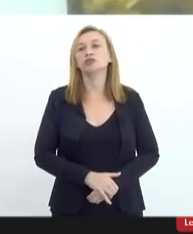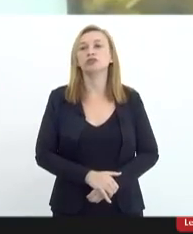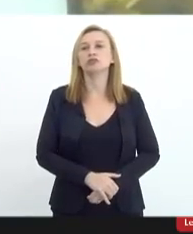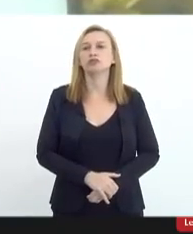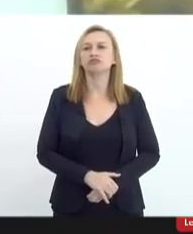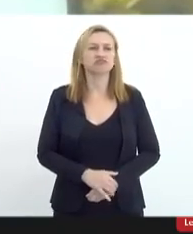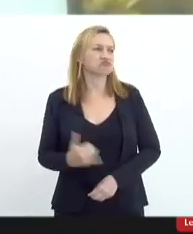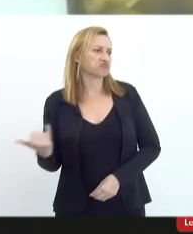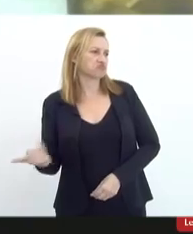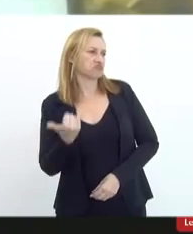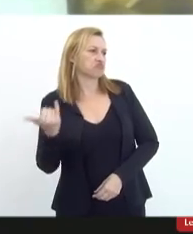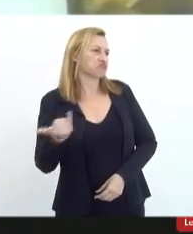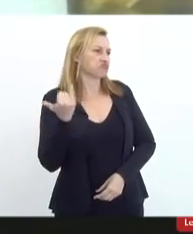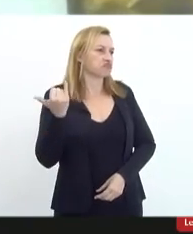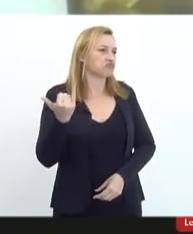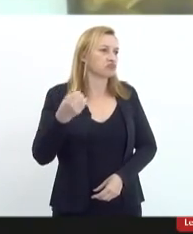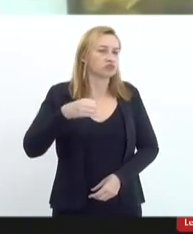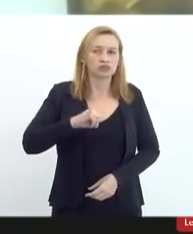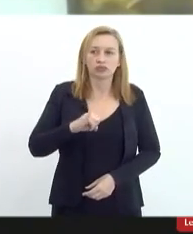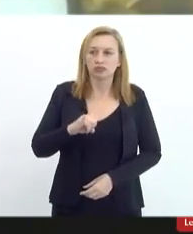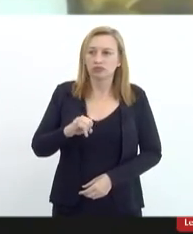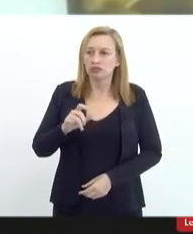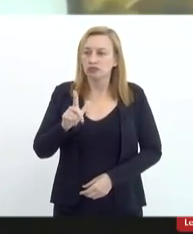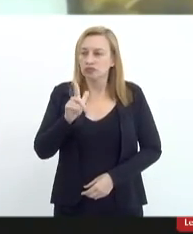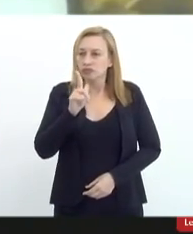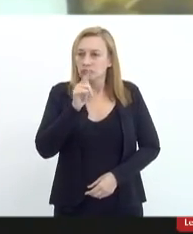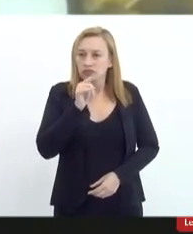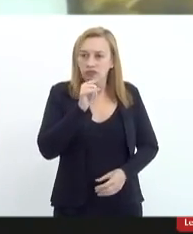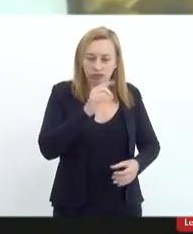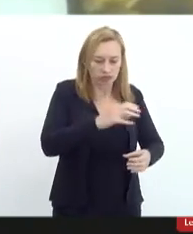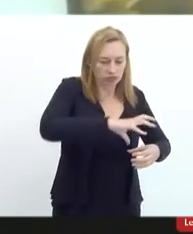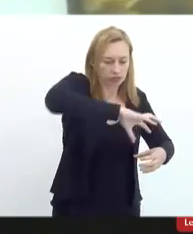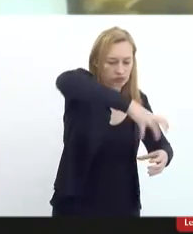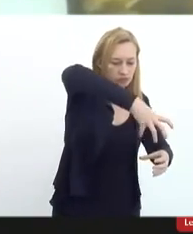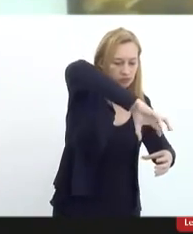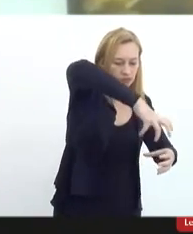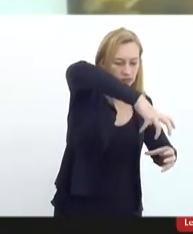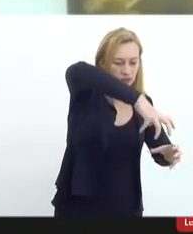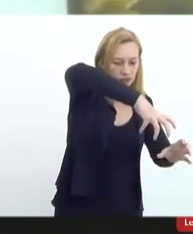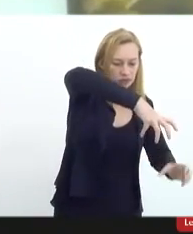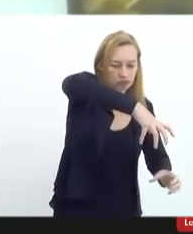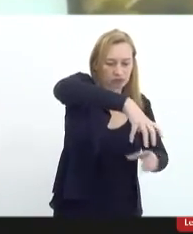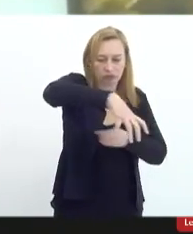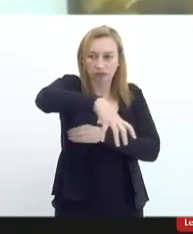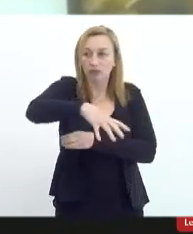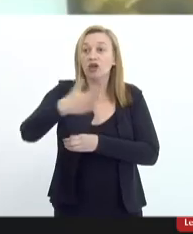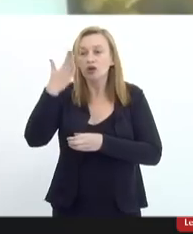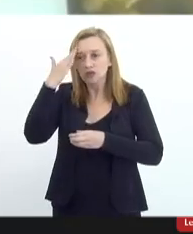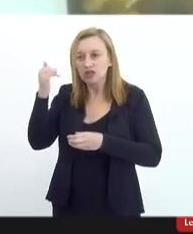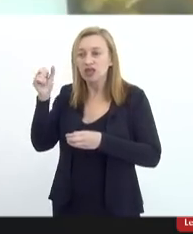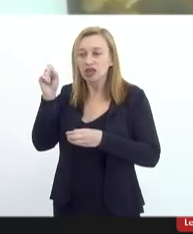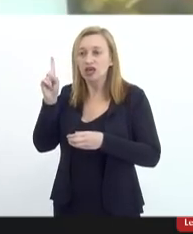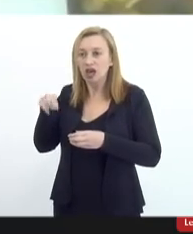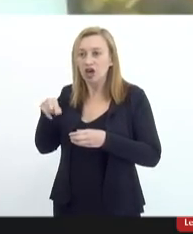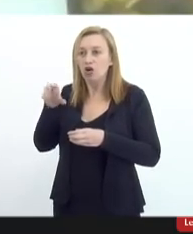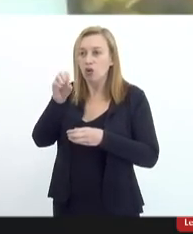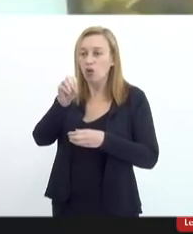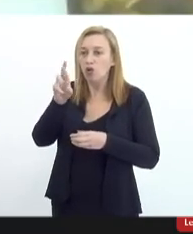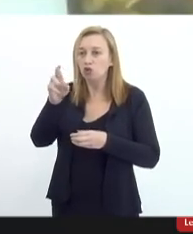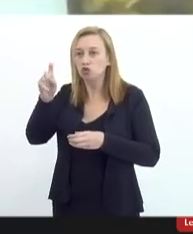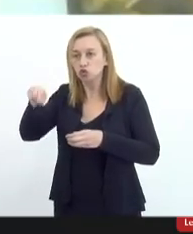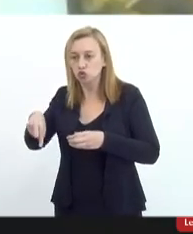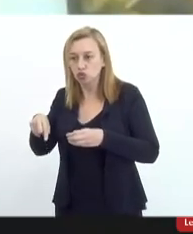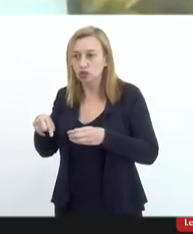Não importa se eu tiro a água da torneira, eu olho a água, eu sei que é Oxum e que